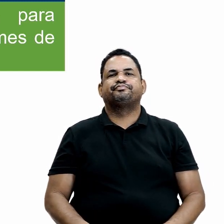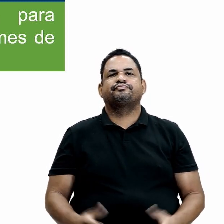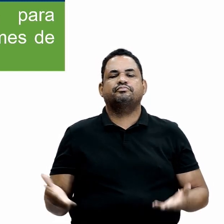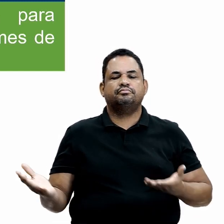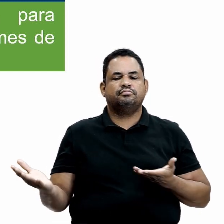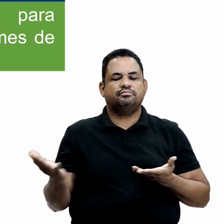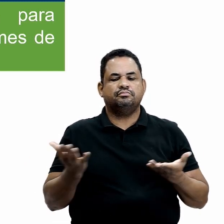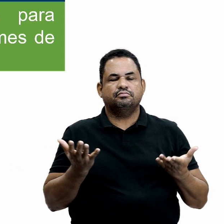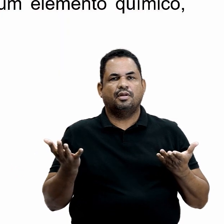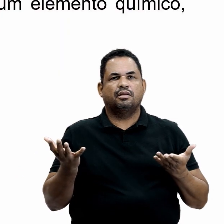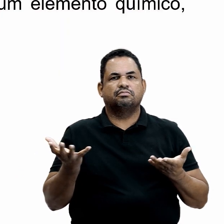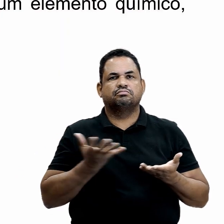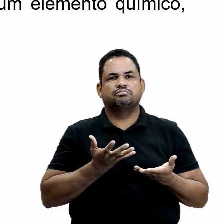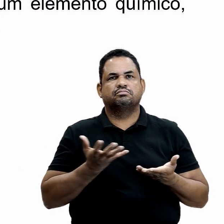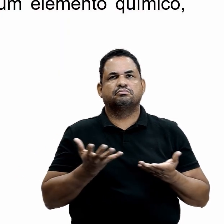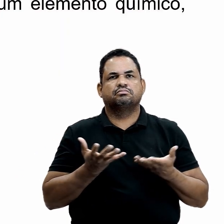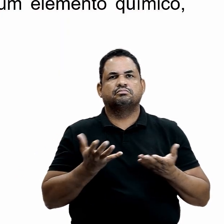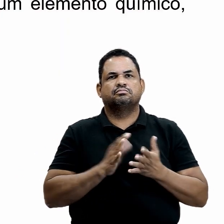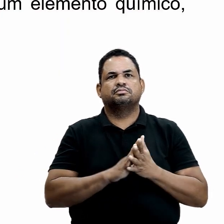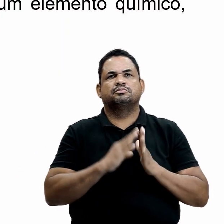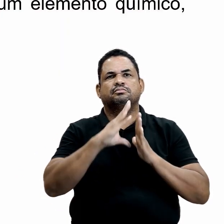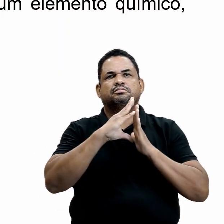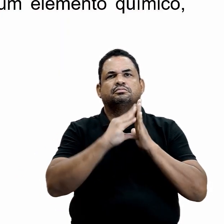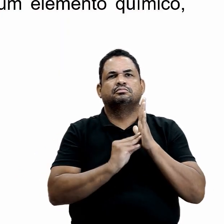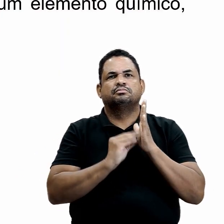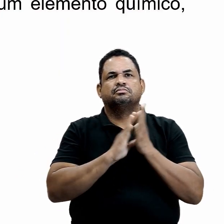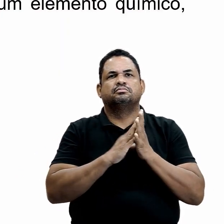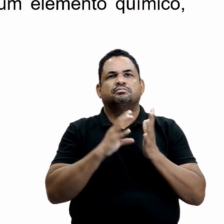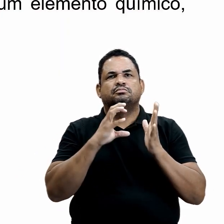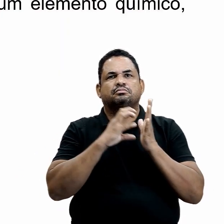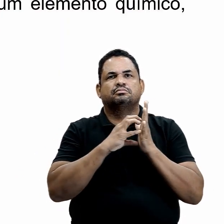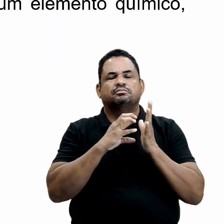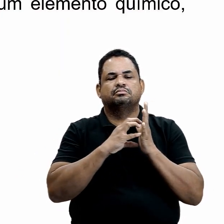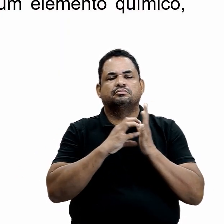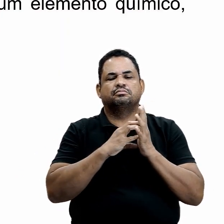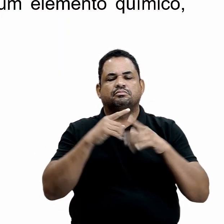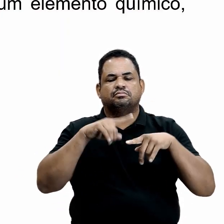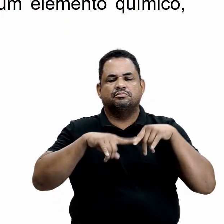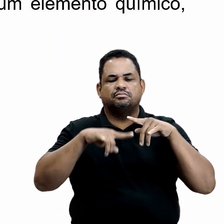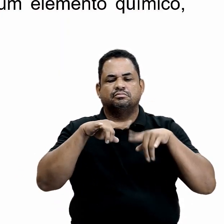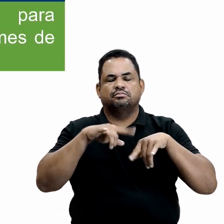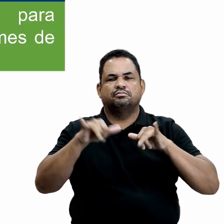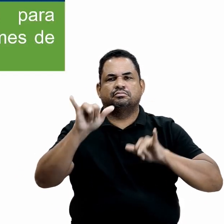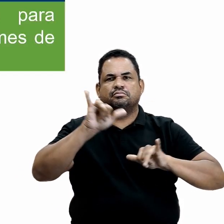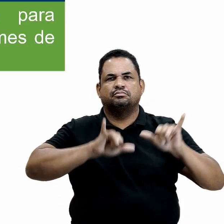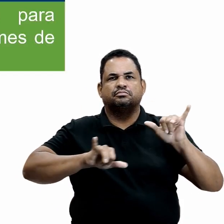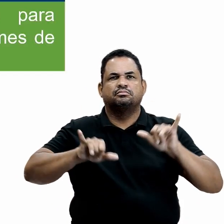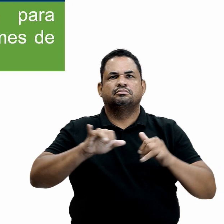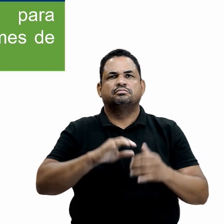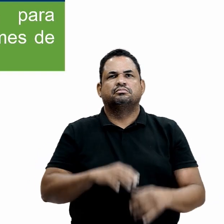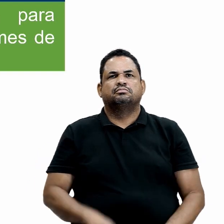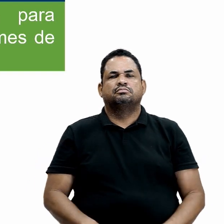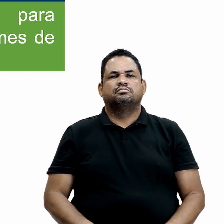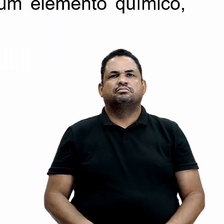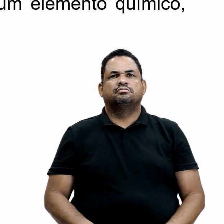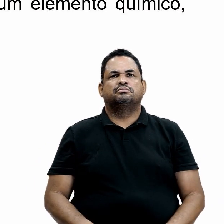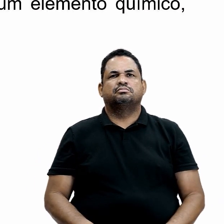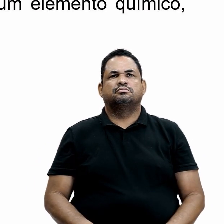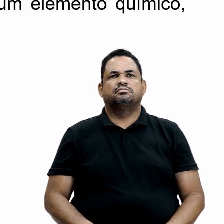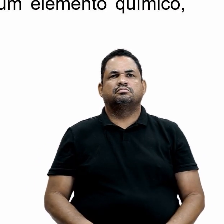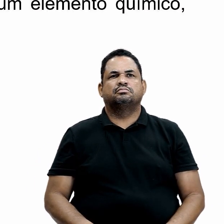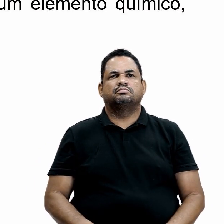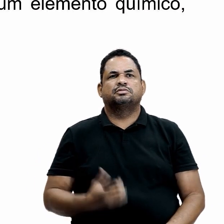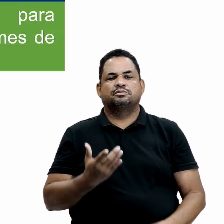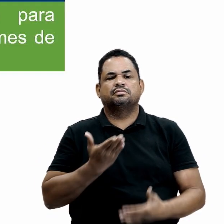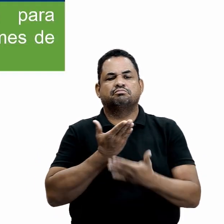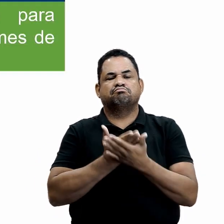conteúdo, porque símbolo dos elementos químicos. Símbolos, vocês vão ver, meu caro aluno,